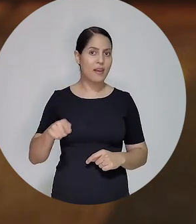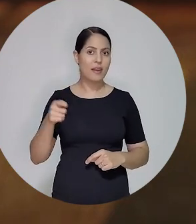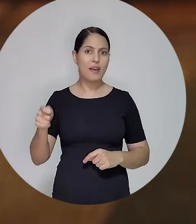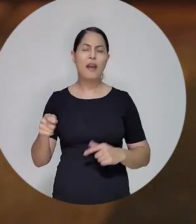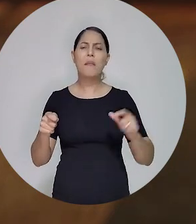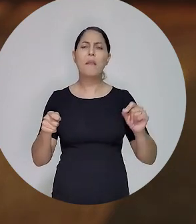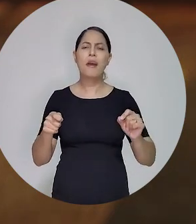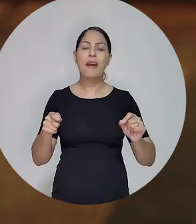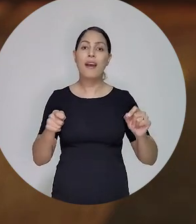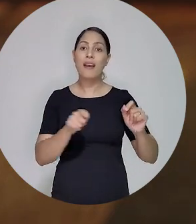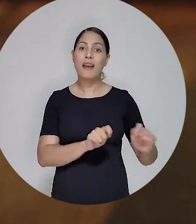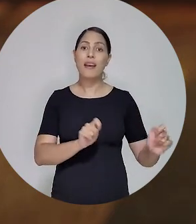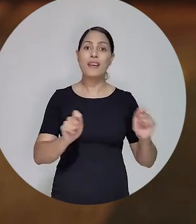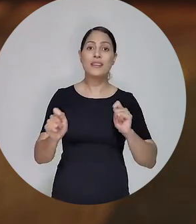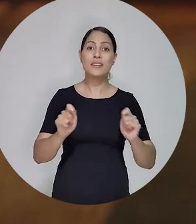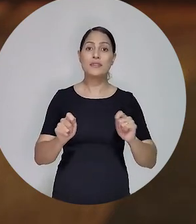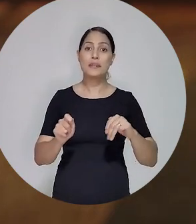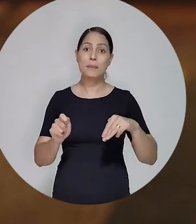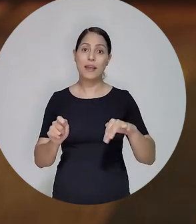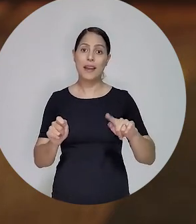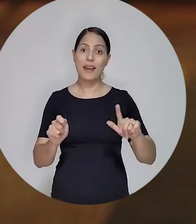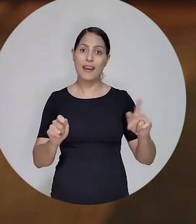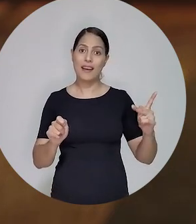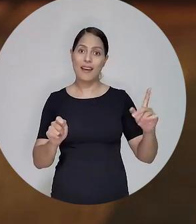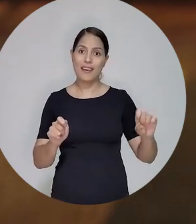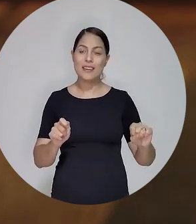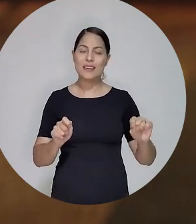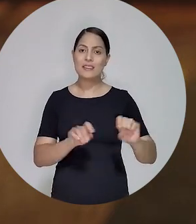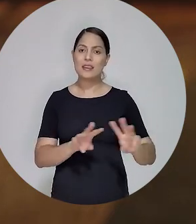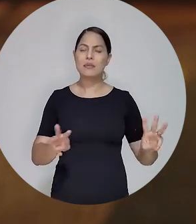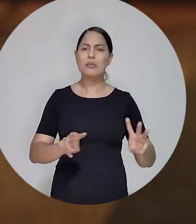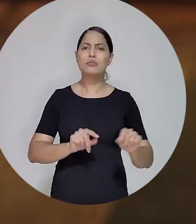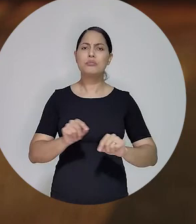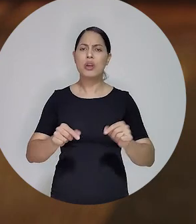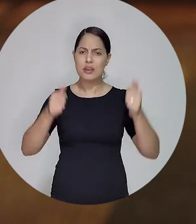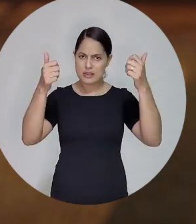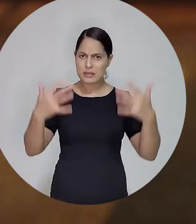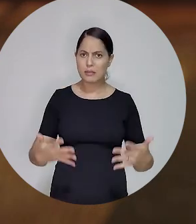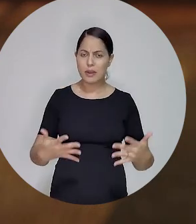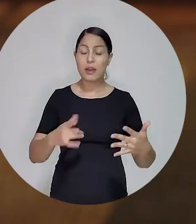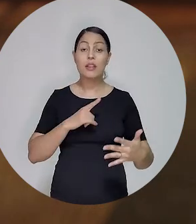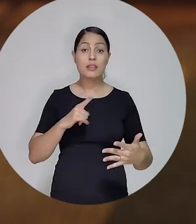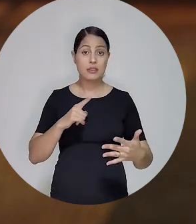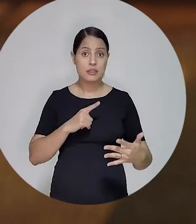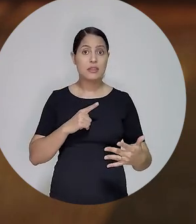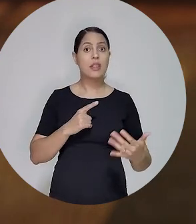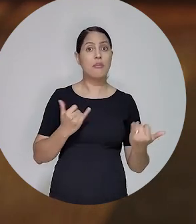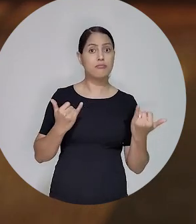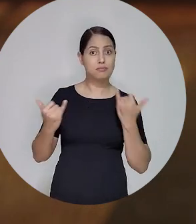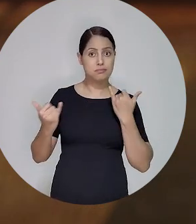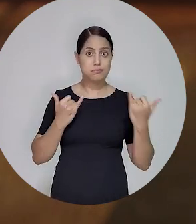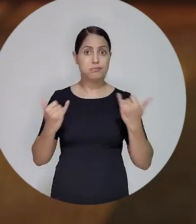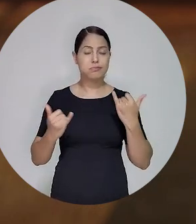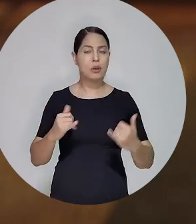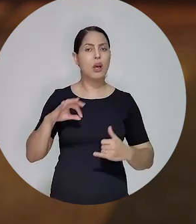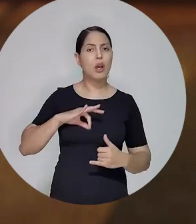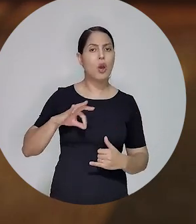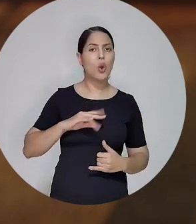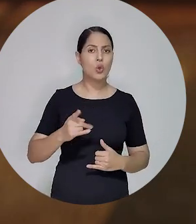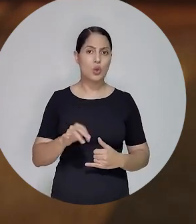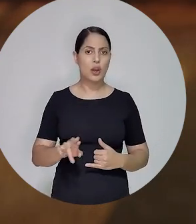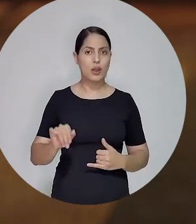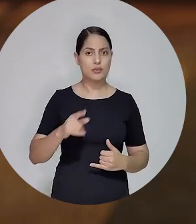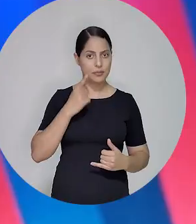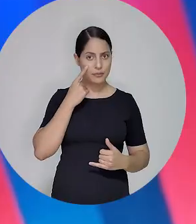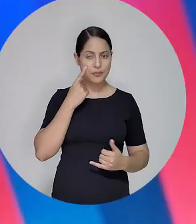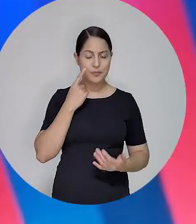Beto Simonetti, ao portal Migalhas. Na ocasião, ele falou sobre as recentes decisões voltadas aos honorários da